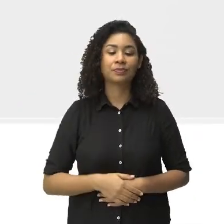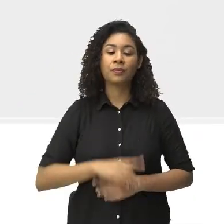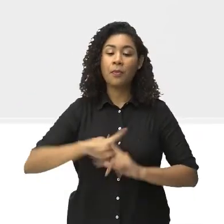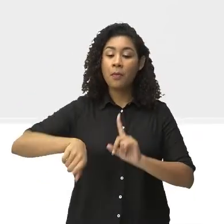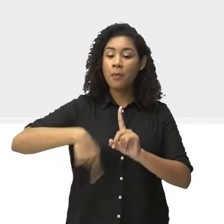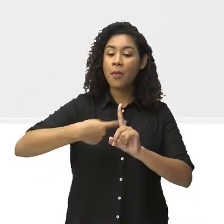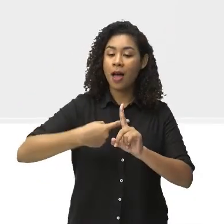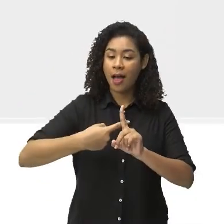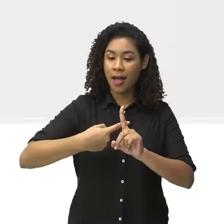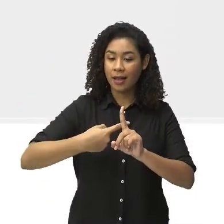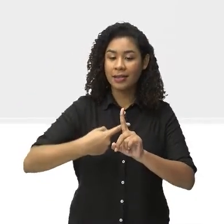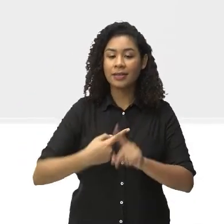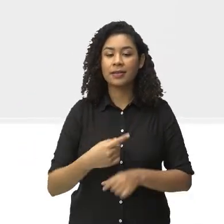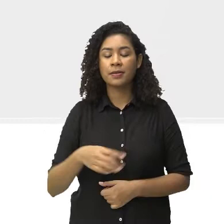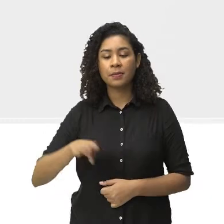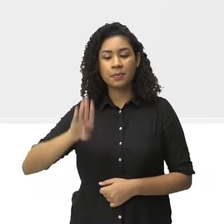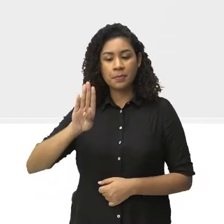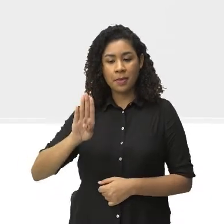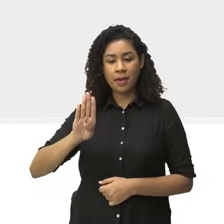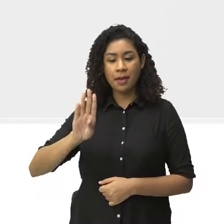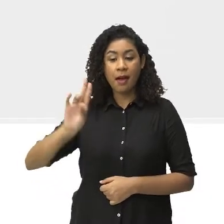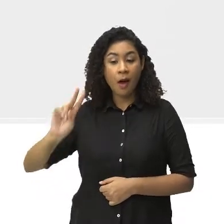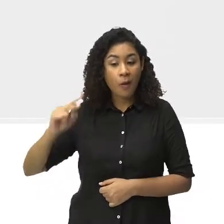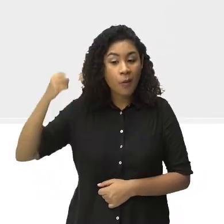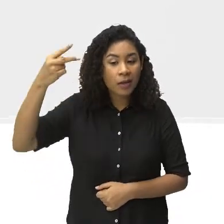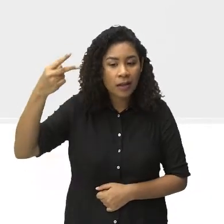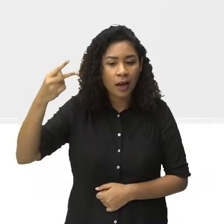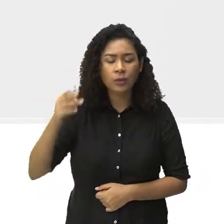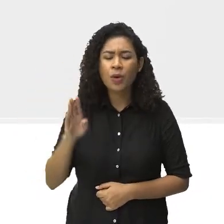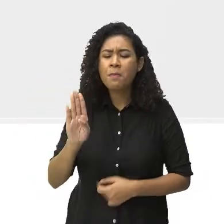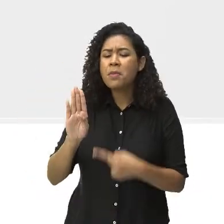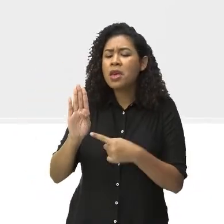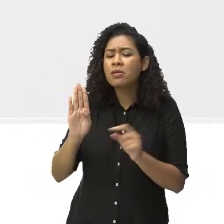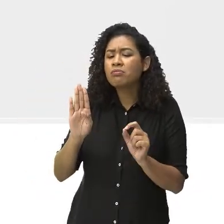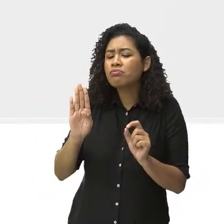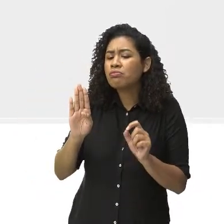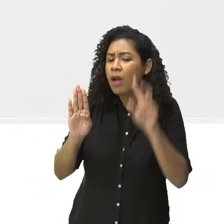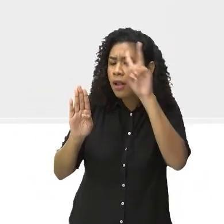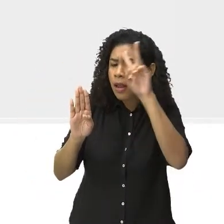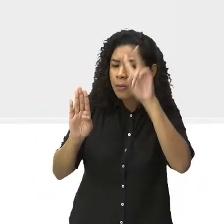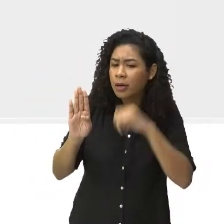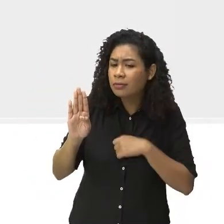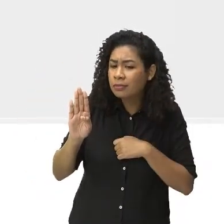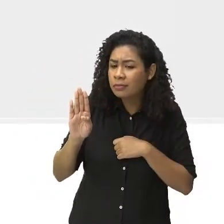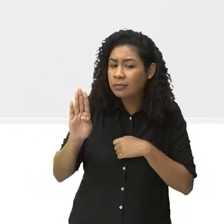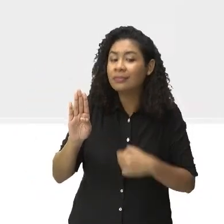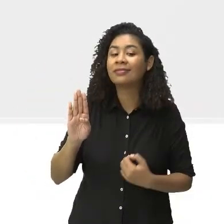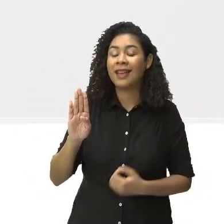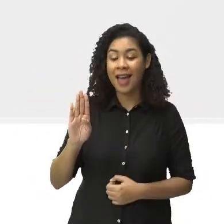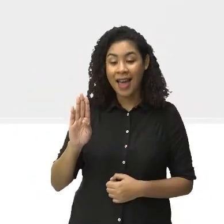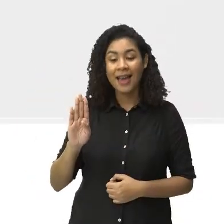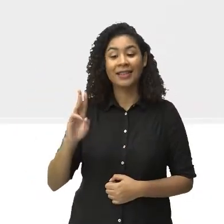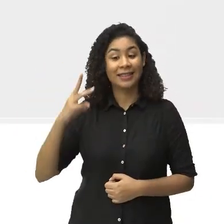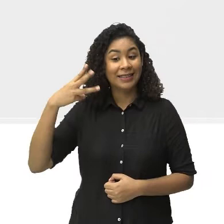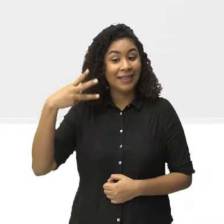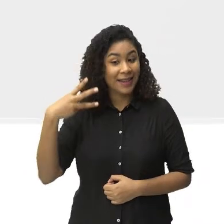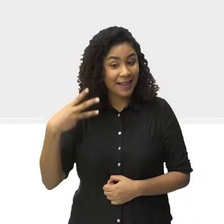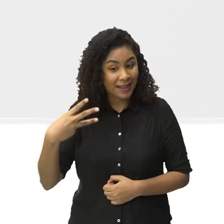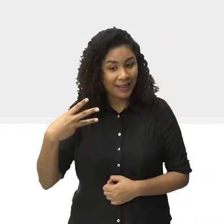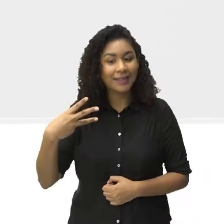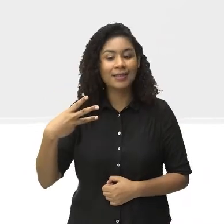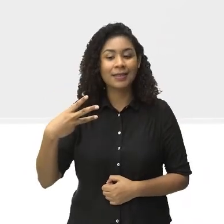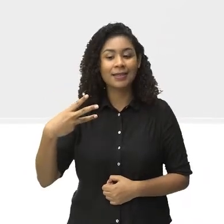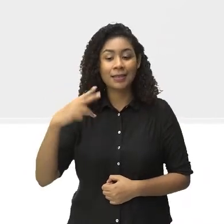Mais o valor de B ao quadrado. Quem é B? B é 3, não é? Então, 3 elevado ao